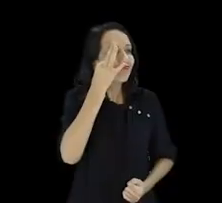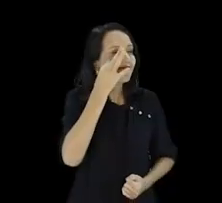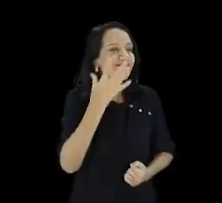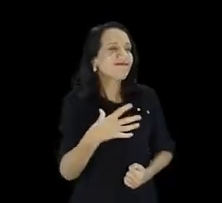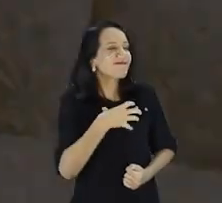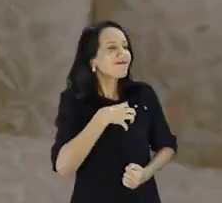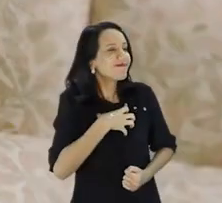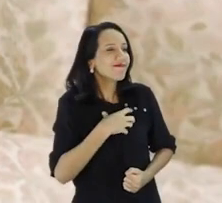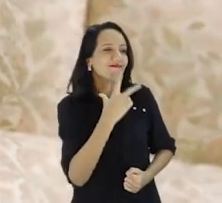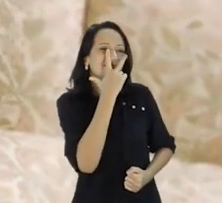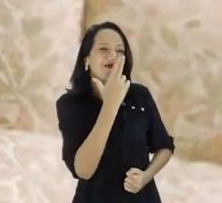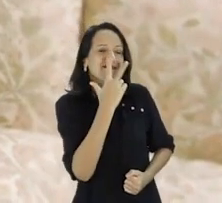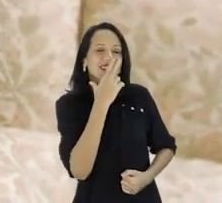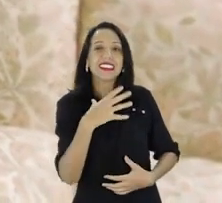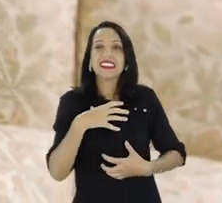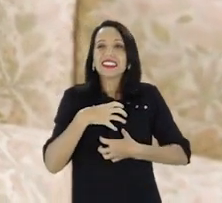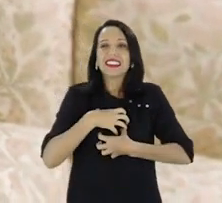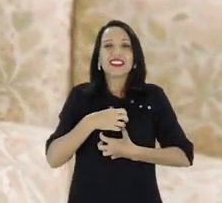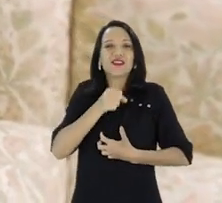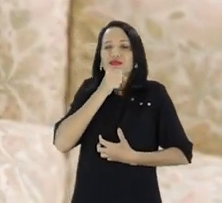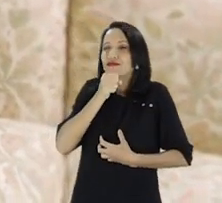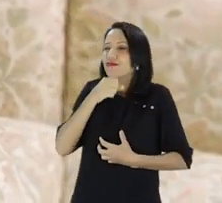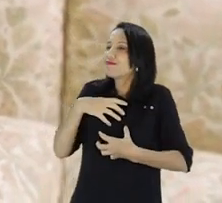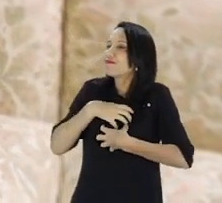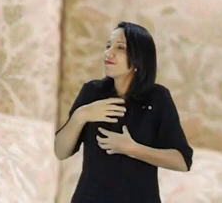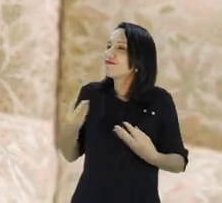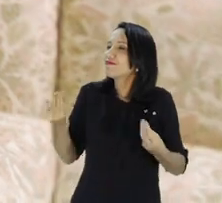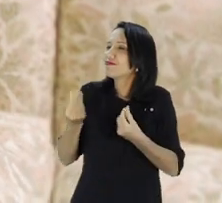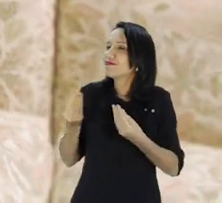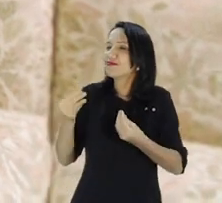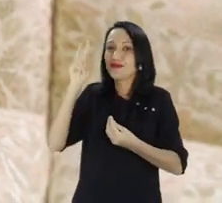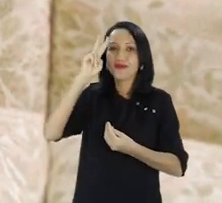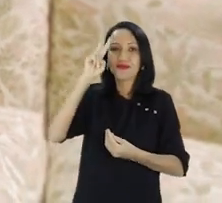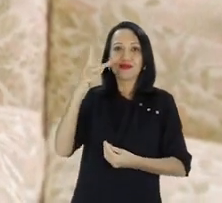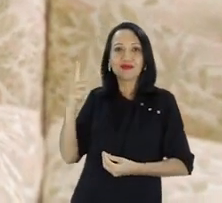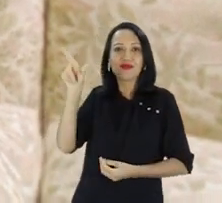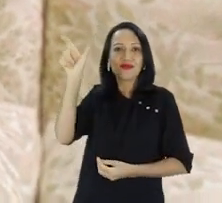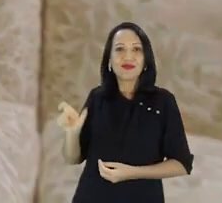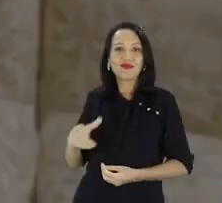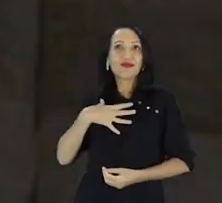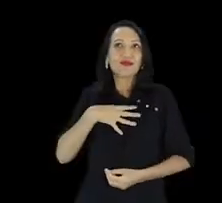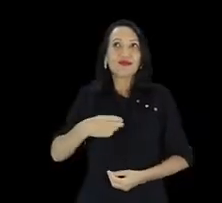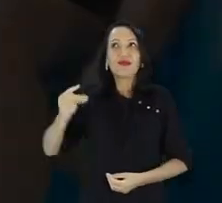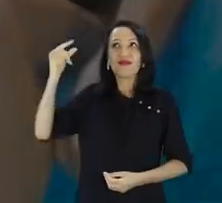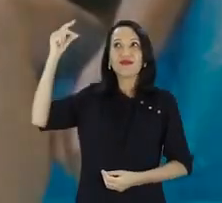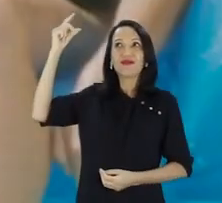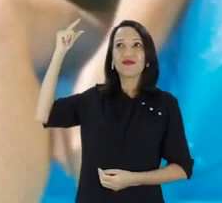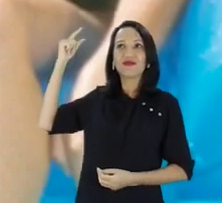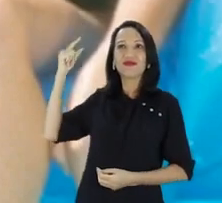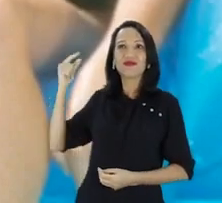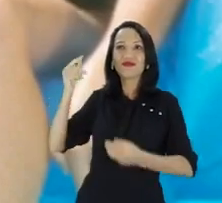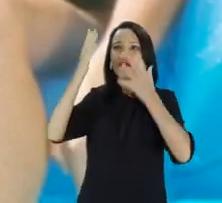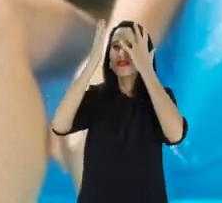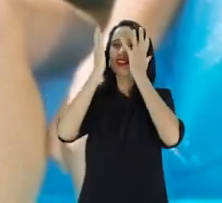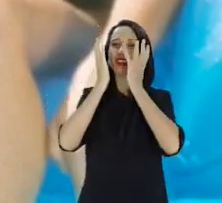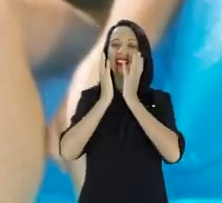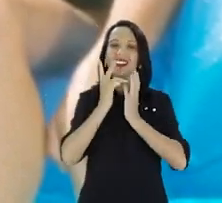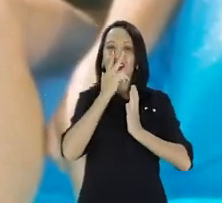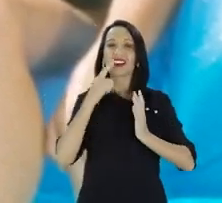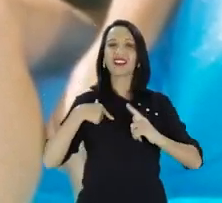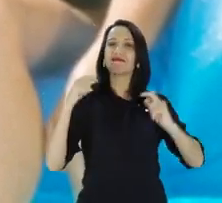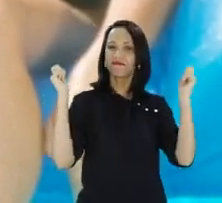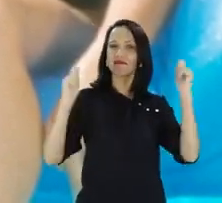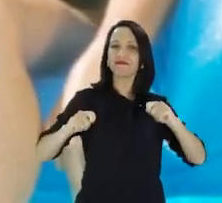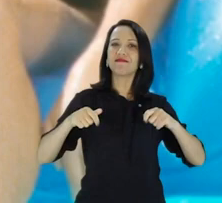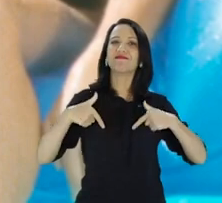mas de alguma forma eu acho que ela tava sentindo falta de lembrar do filho dela Como ela é como ele era de alguma forma e ela achou que eu seria